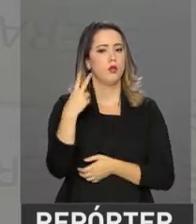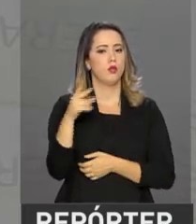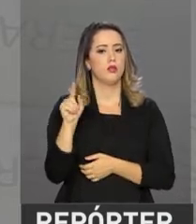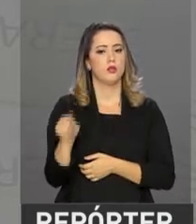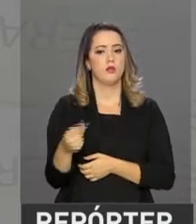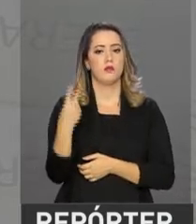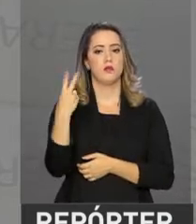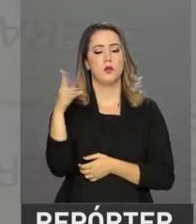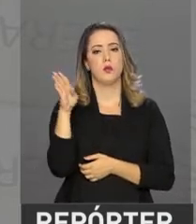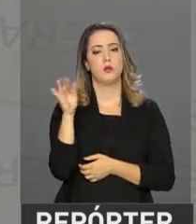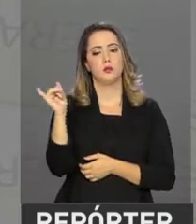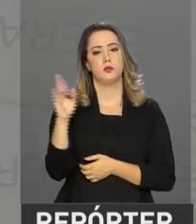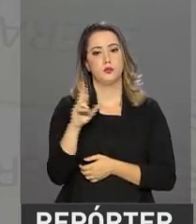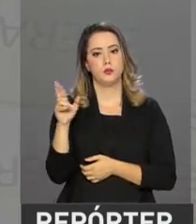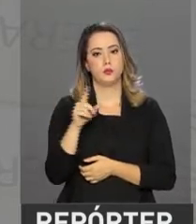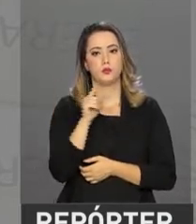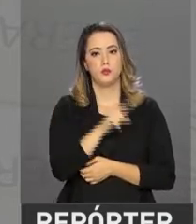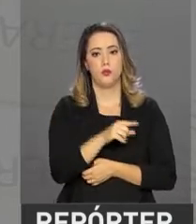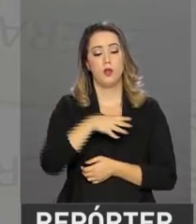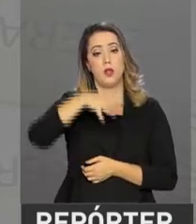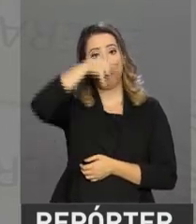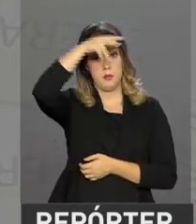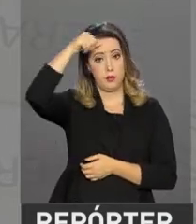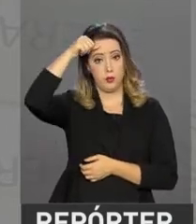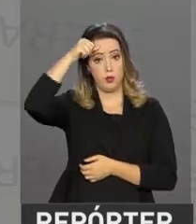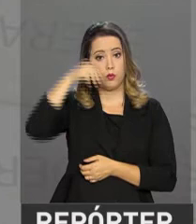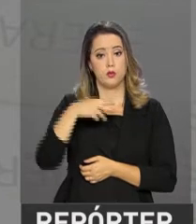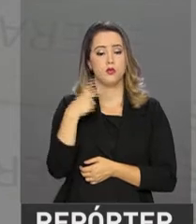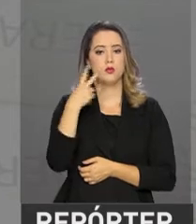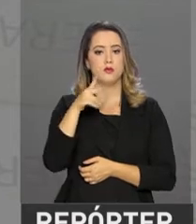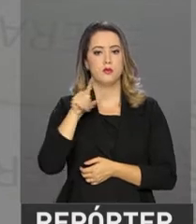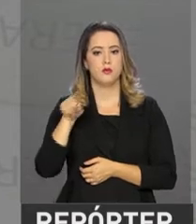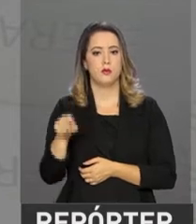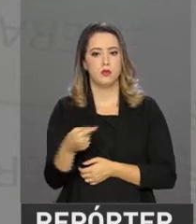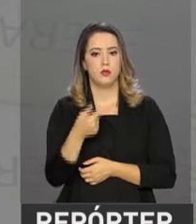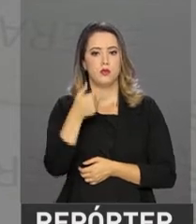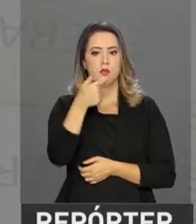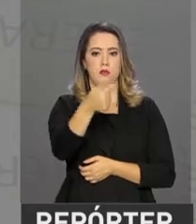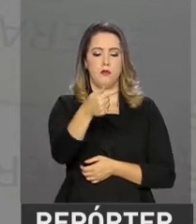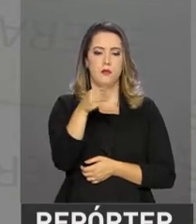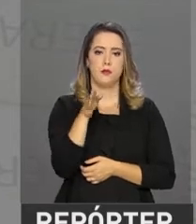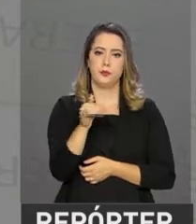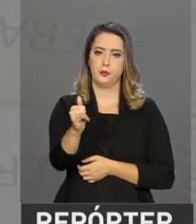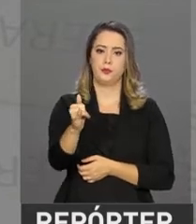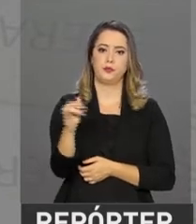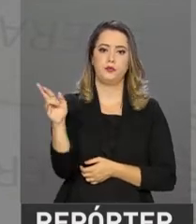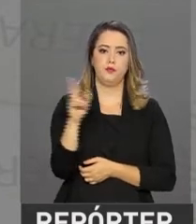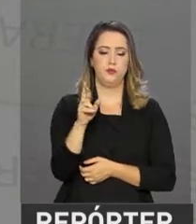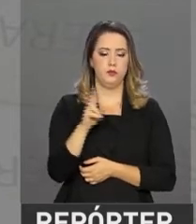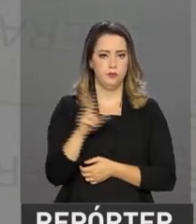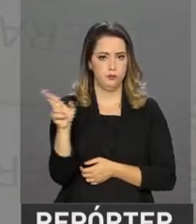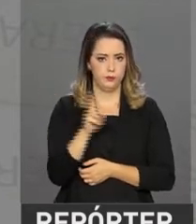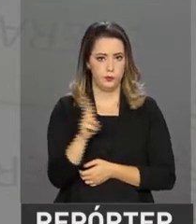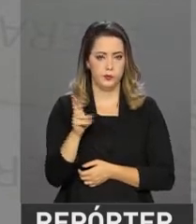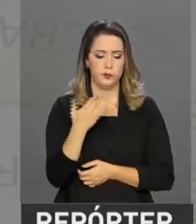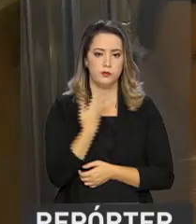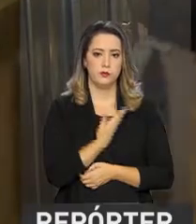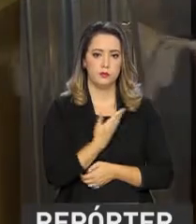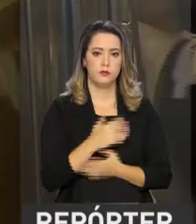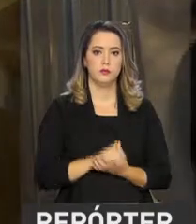duzentos milhões de reais e mato grosso vai ficar com 2 bilhões e 700 milhões de